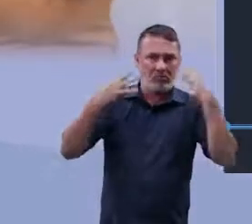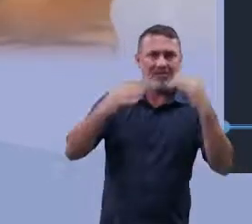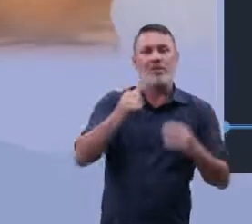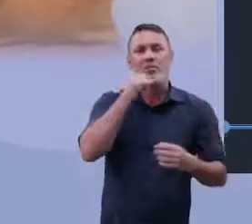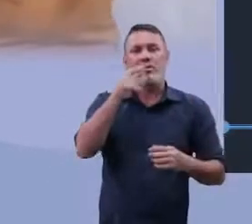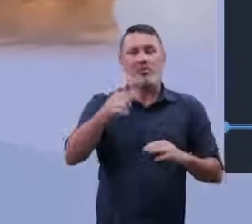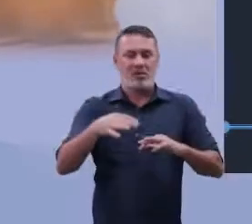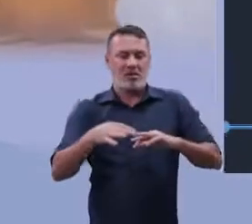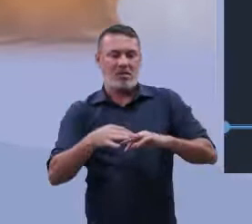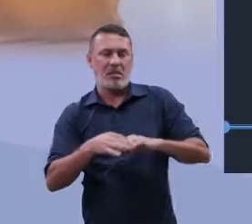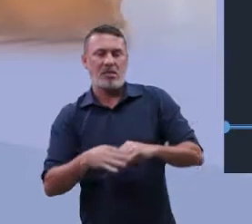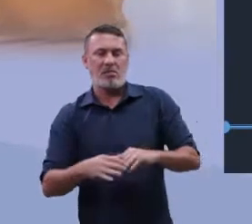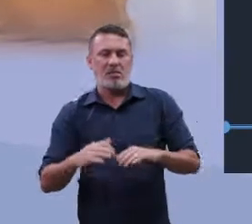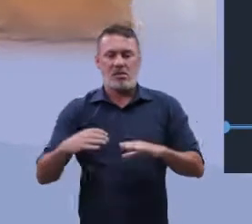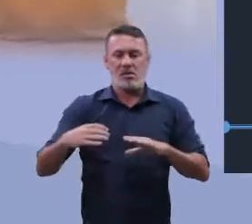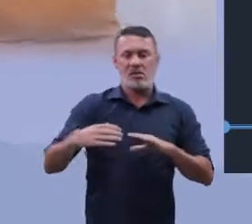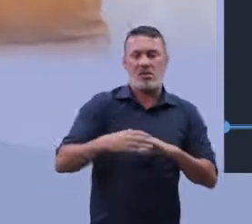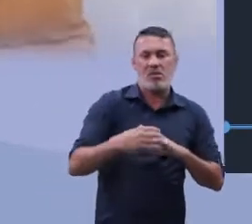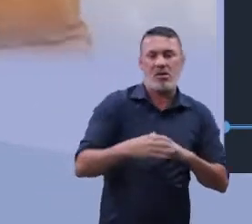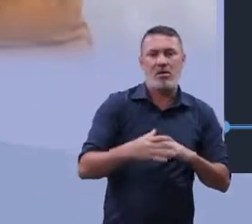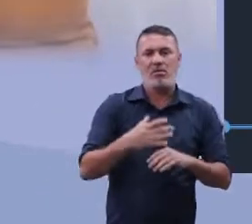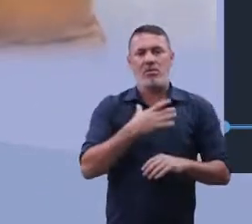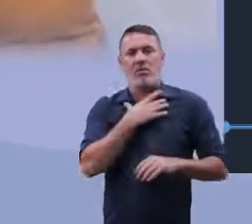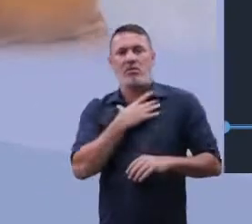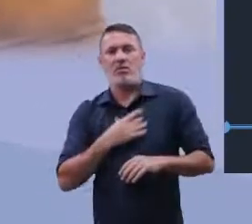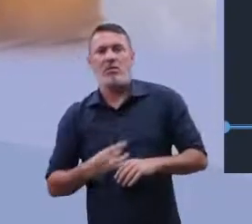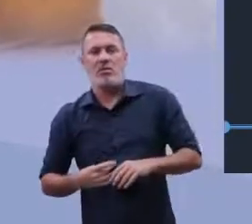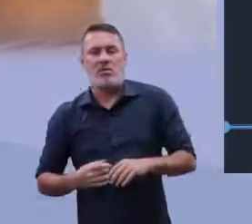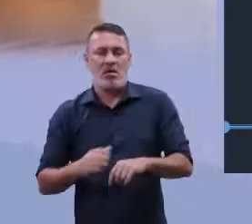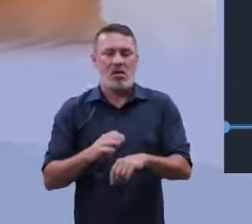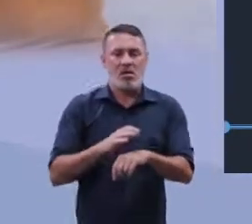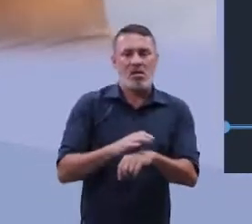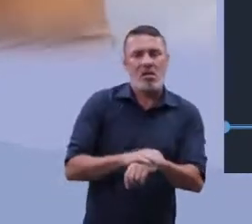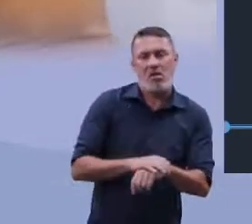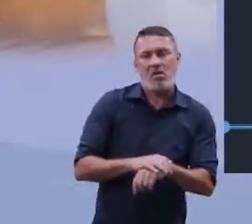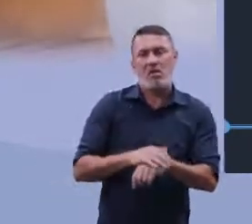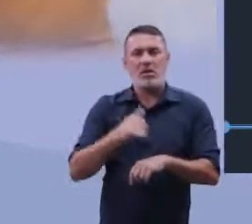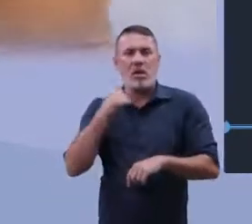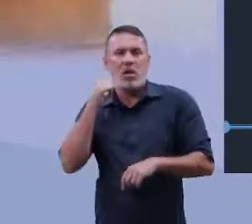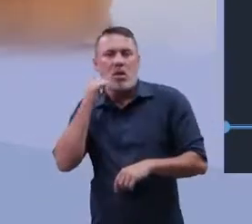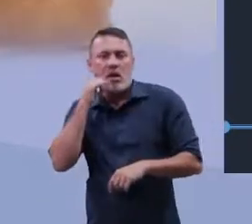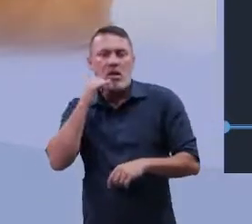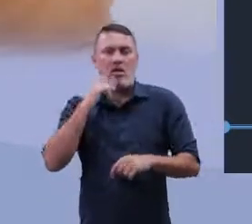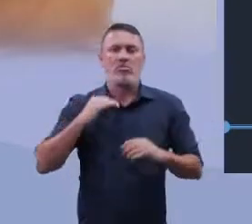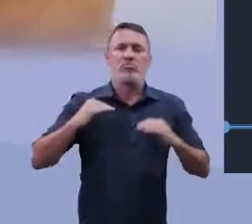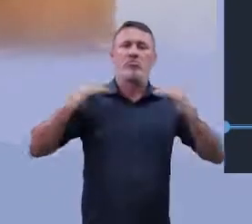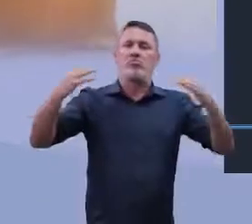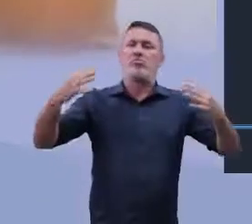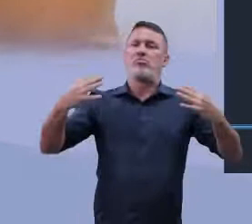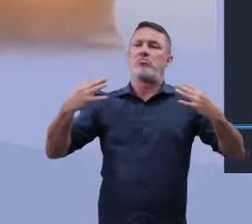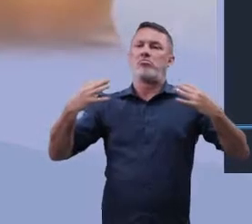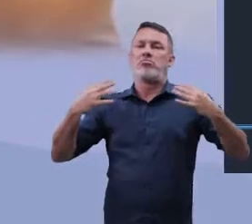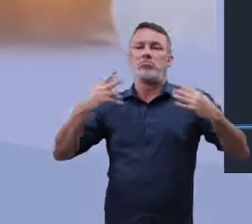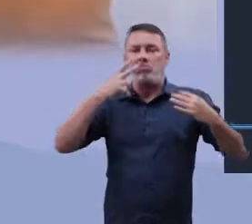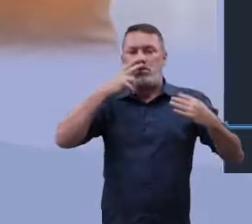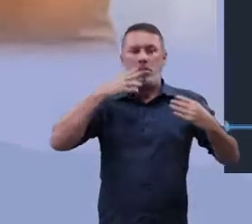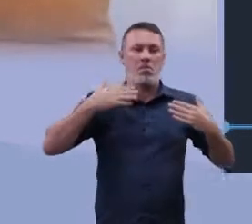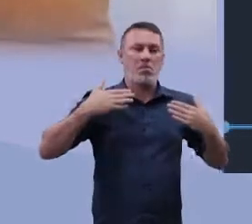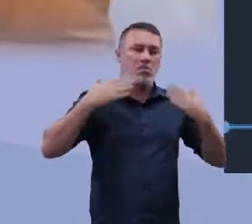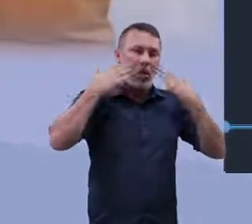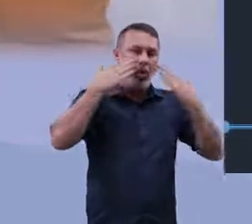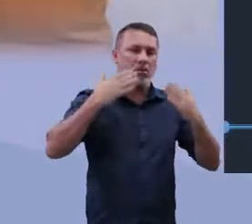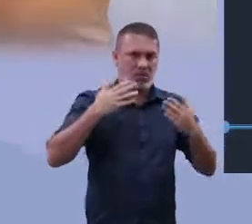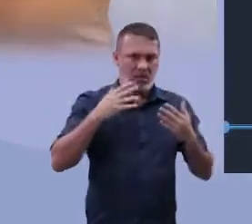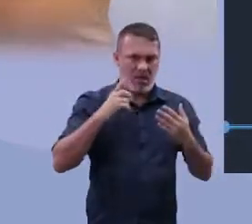o brinco, o anel, a mochila. Então mostra mais ou menos aquela falsa sensação de destaque. Olha